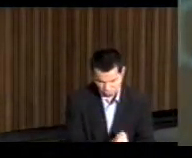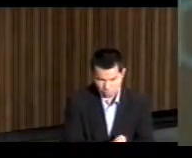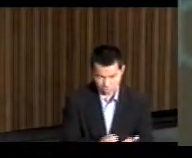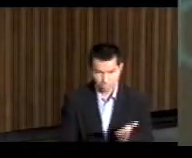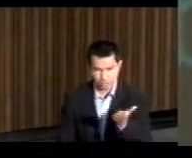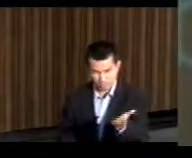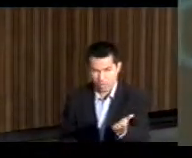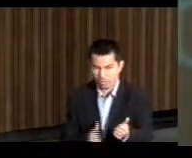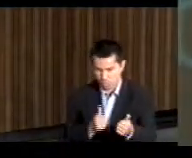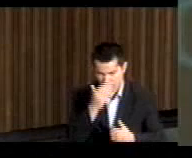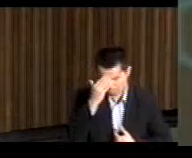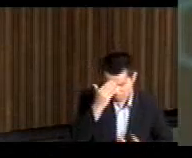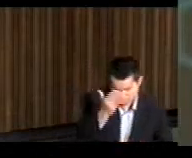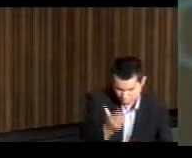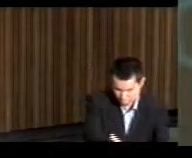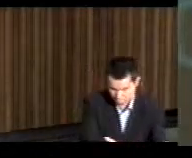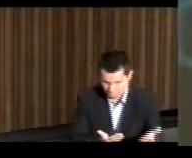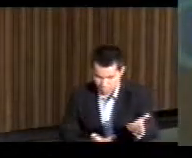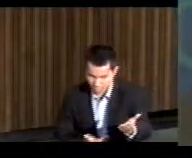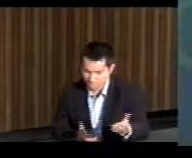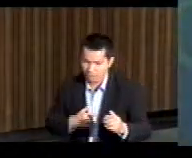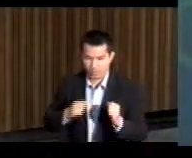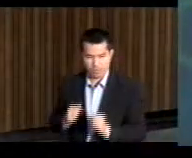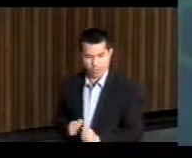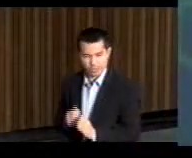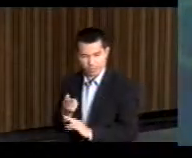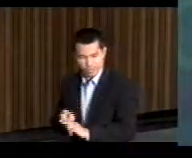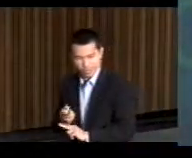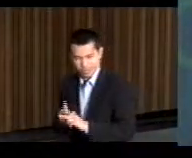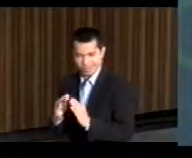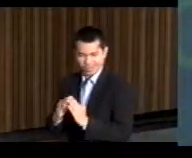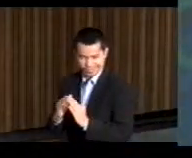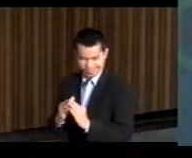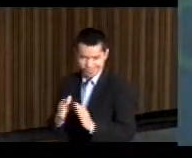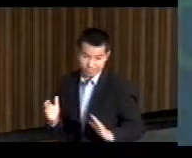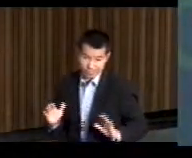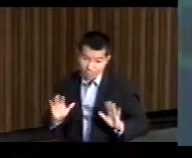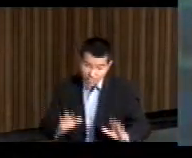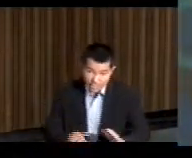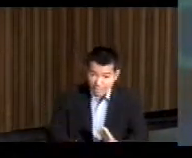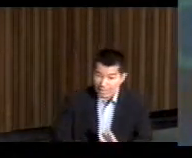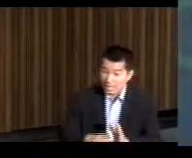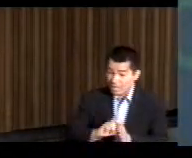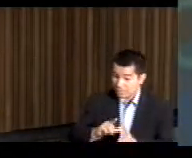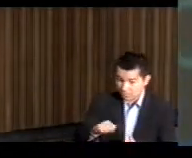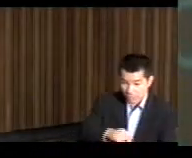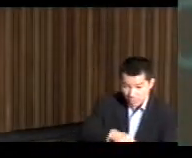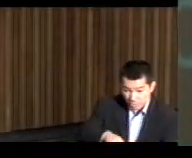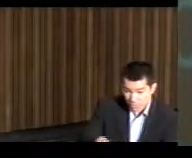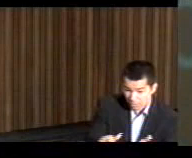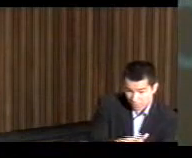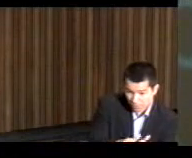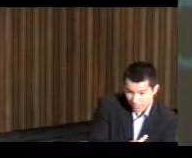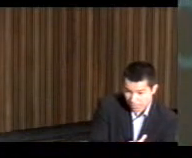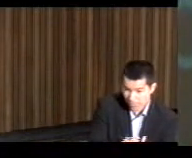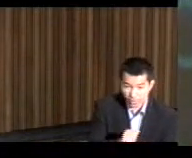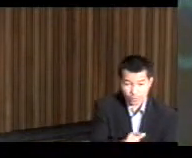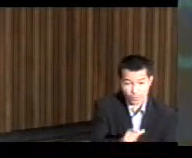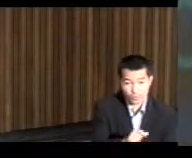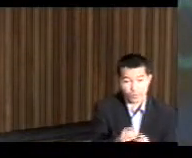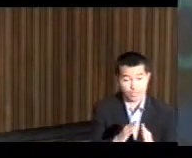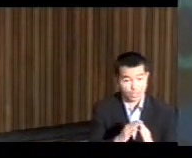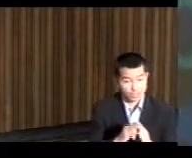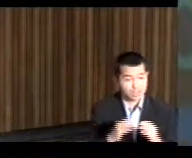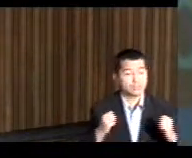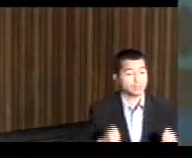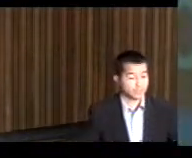tá certo? Então, quais são eles? Primeiro, a qualificação de quem vai estar fazendo o